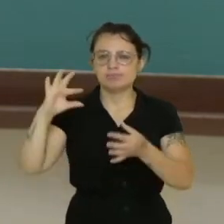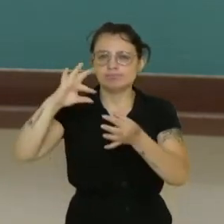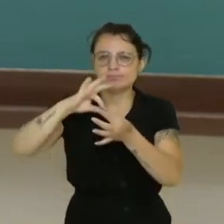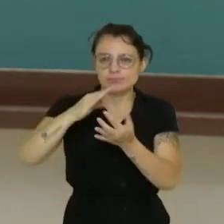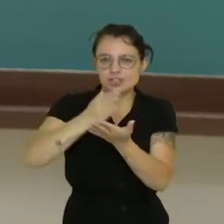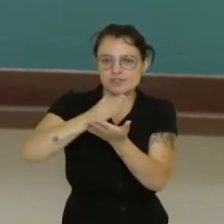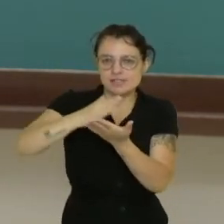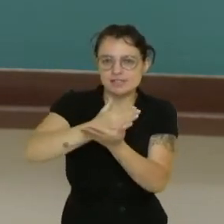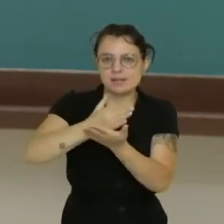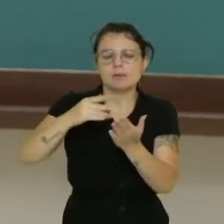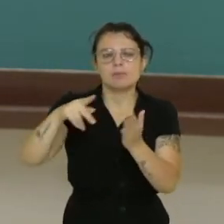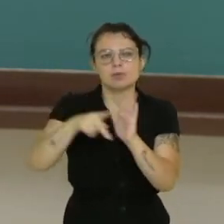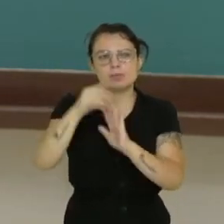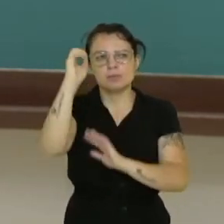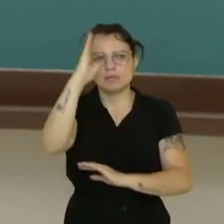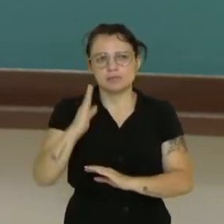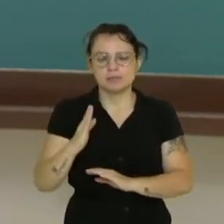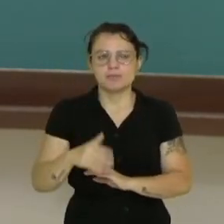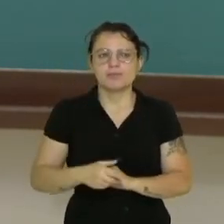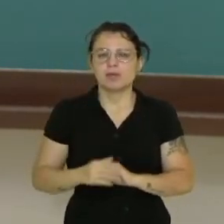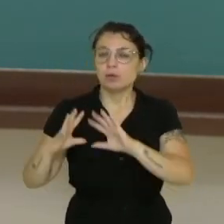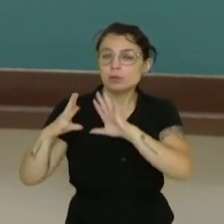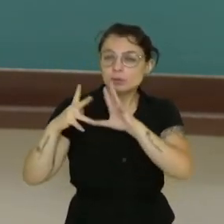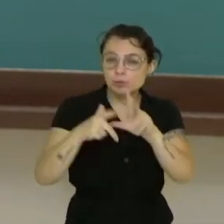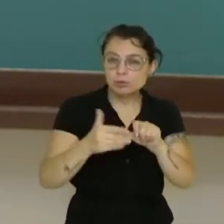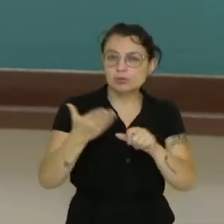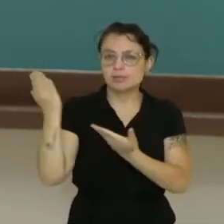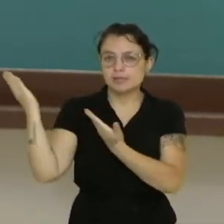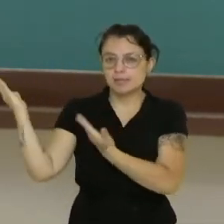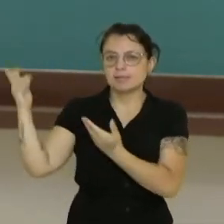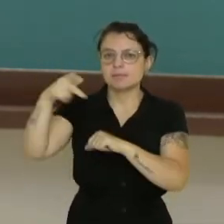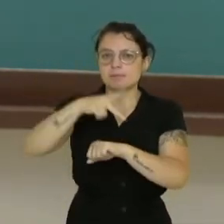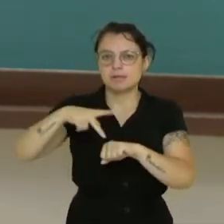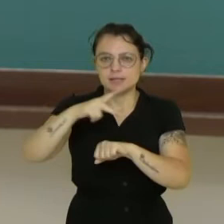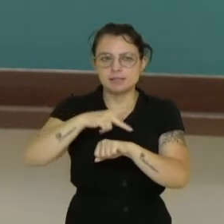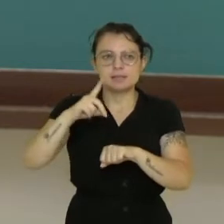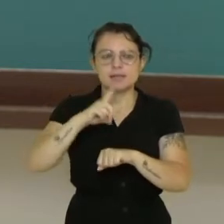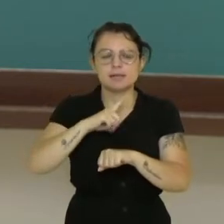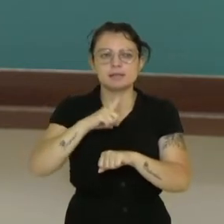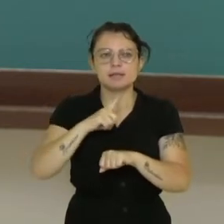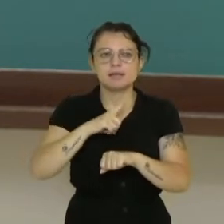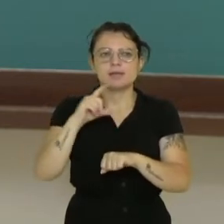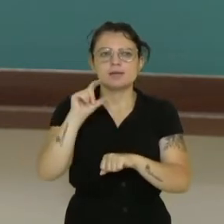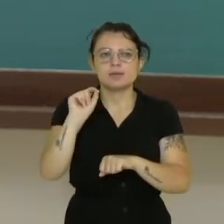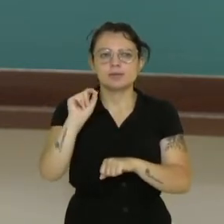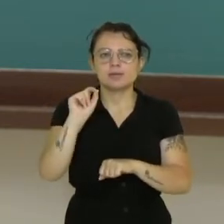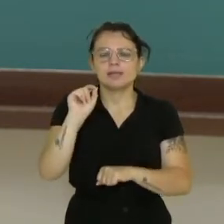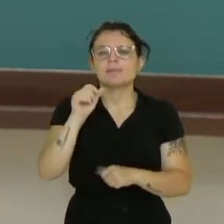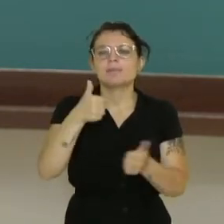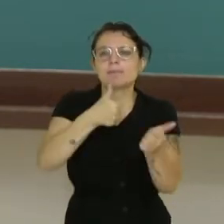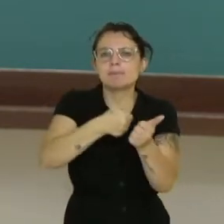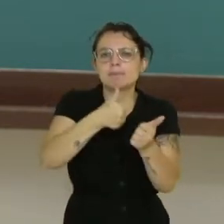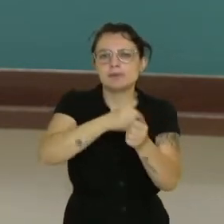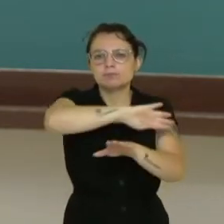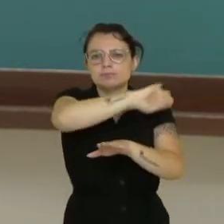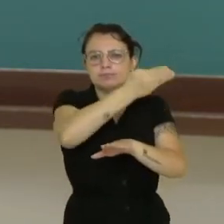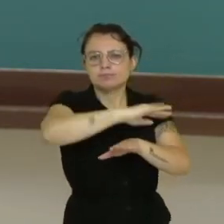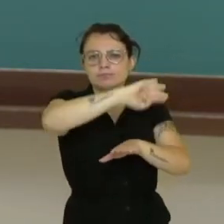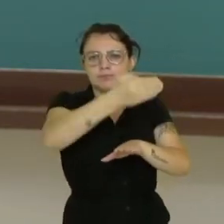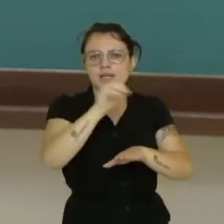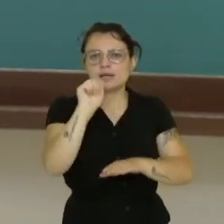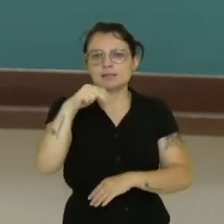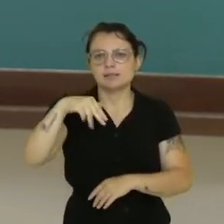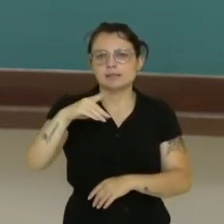esses países, eles estão localizados na área dos Andes, da Cordilheira dos Andes.